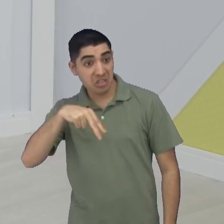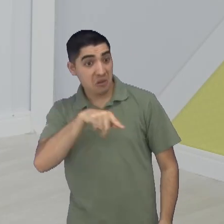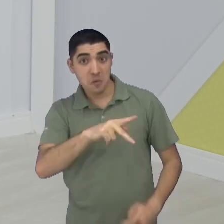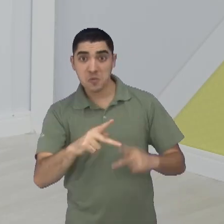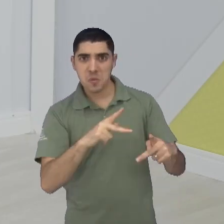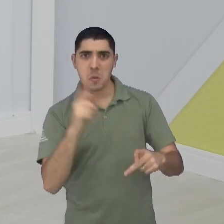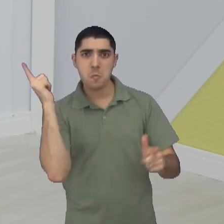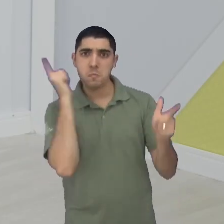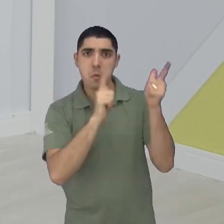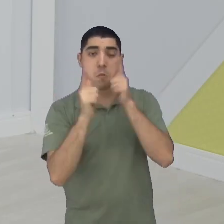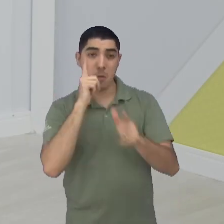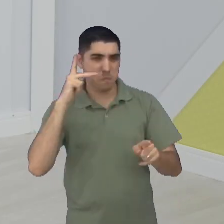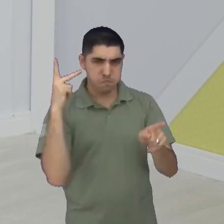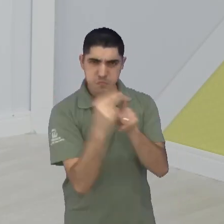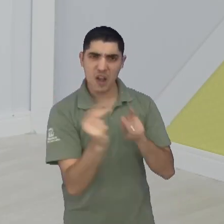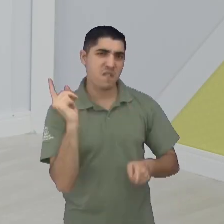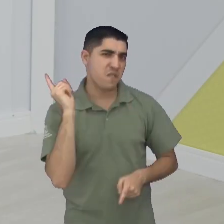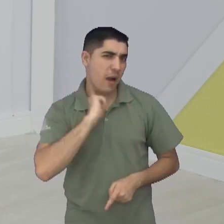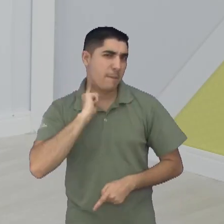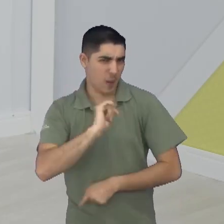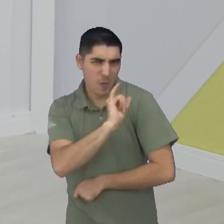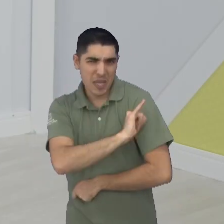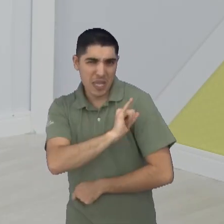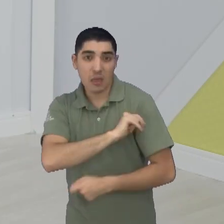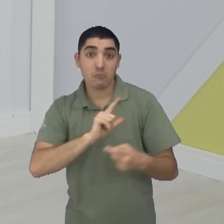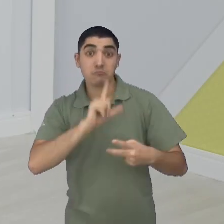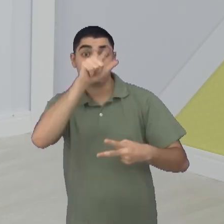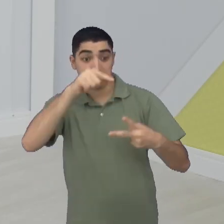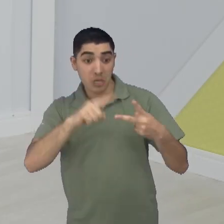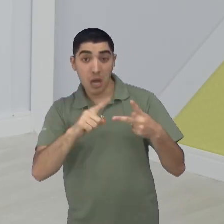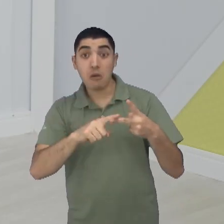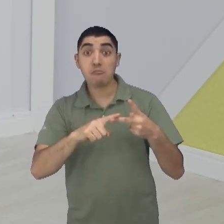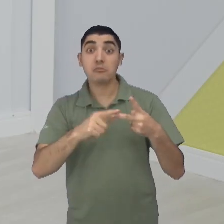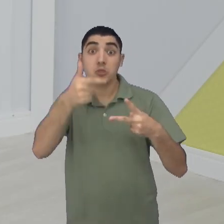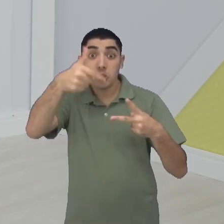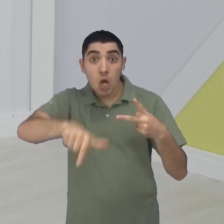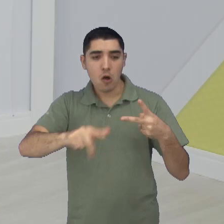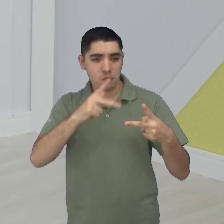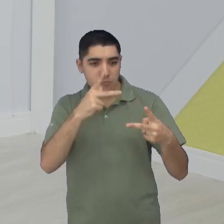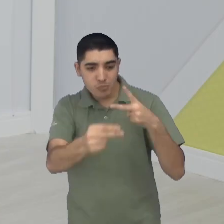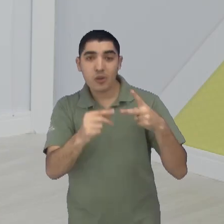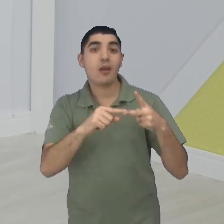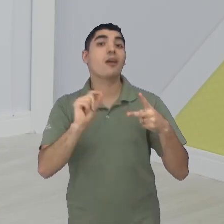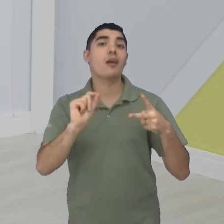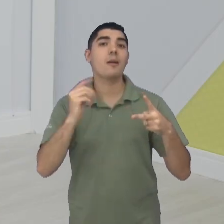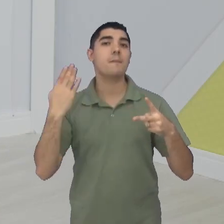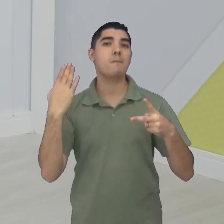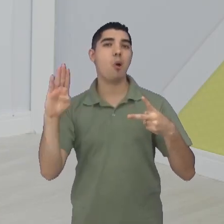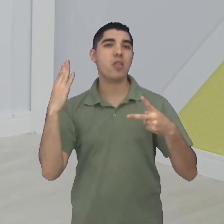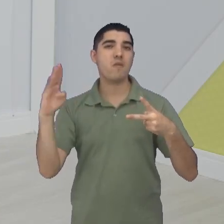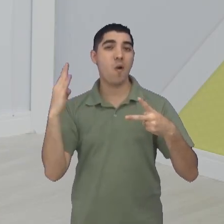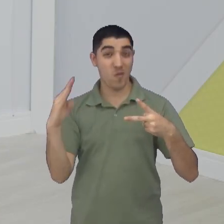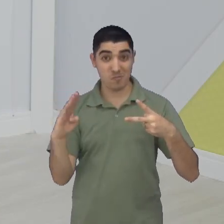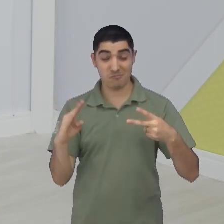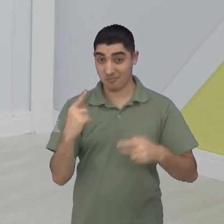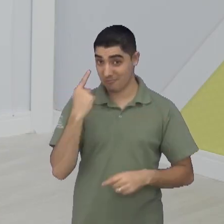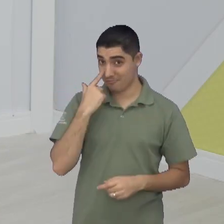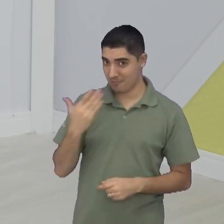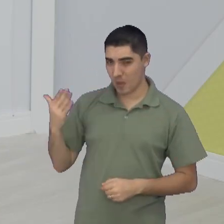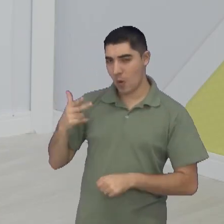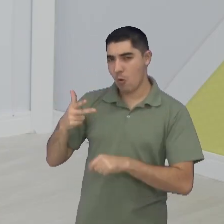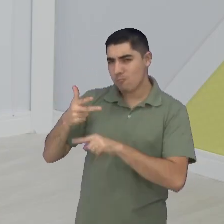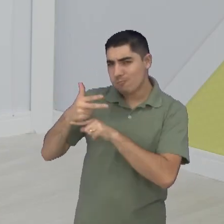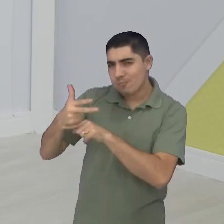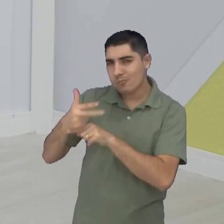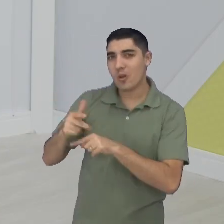de atropelar o Flamengo em casa, o time do São José fez mais uma vítima, o Botafogo. Com as imagens do Fábio Negrão,